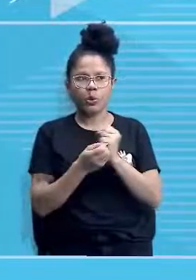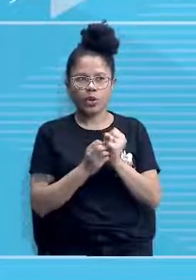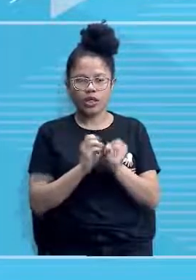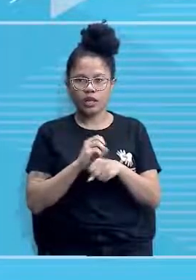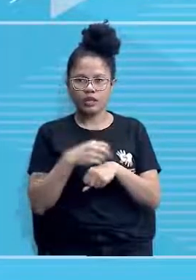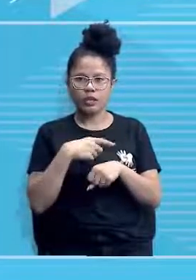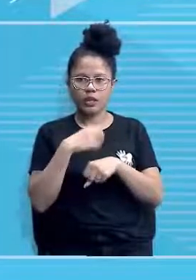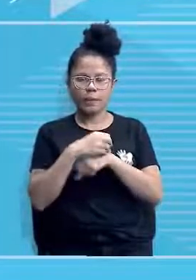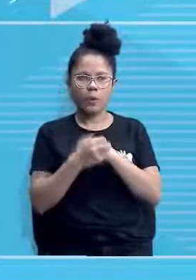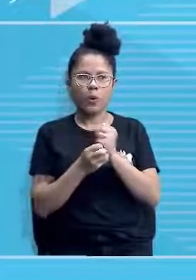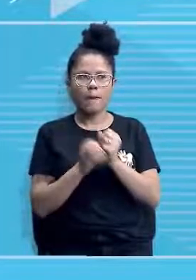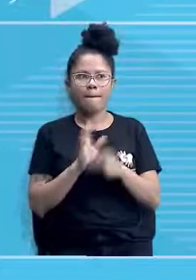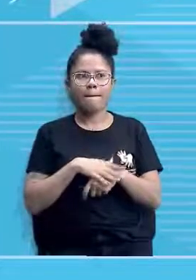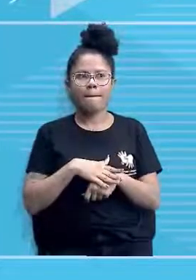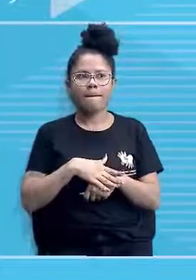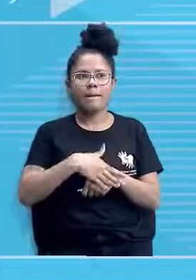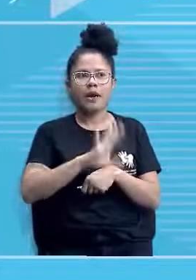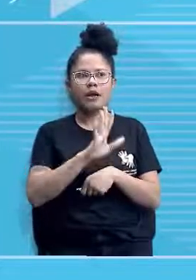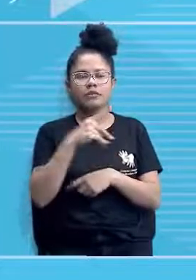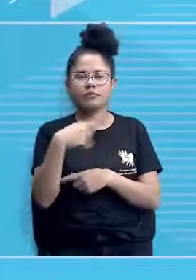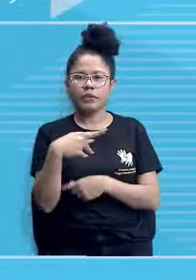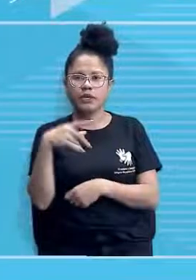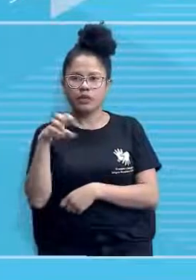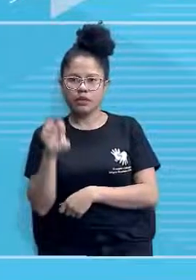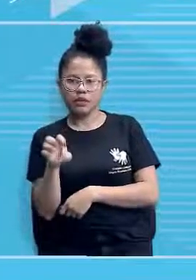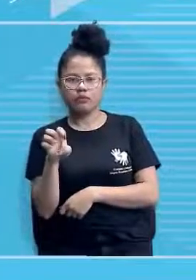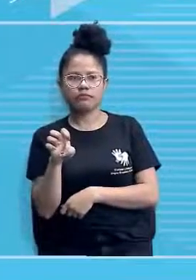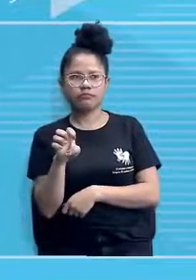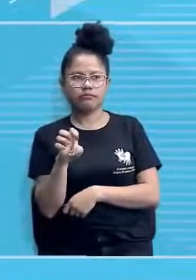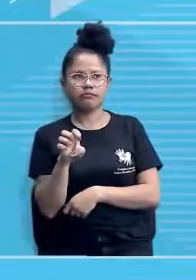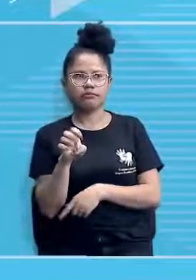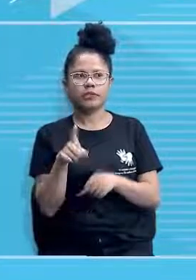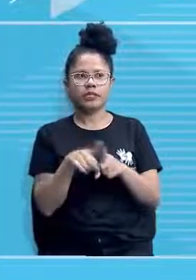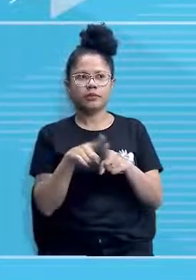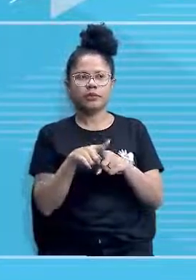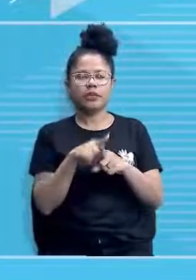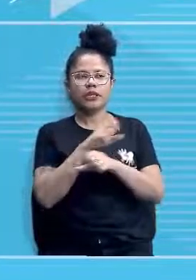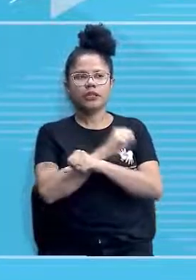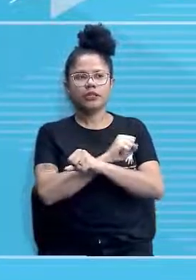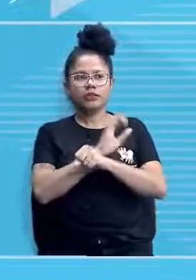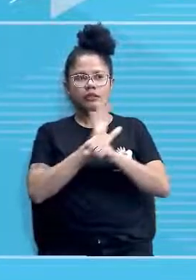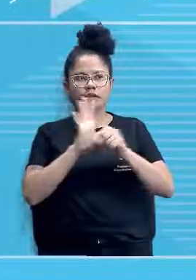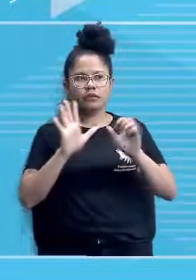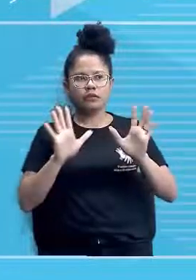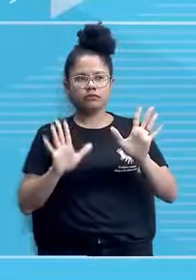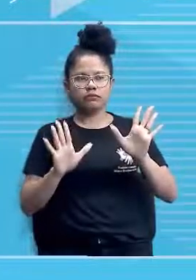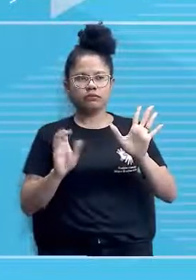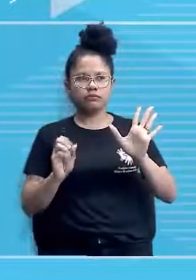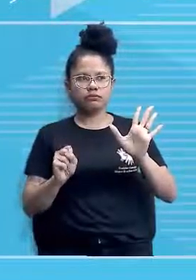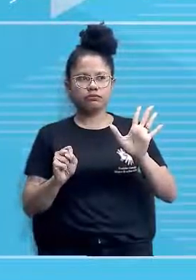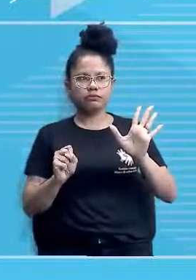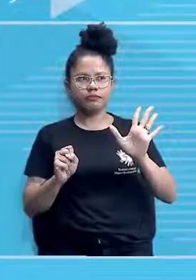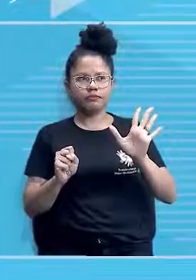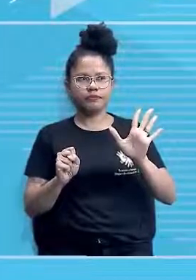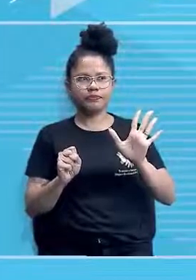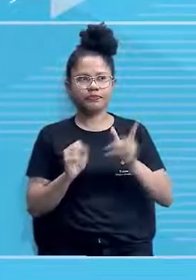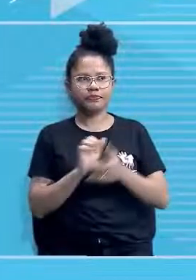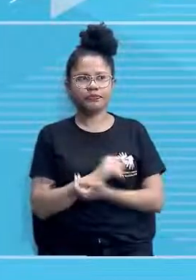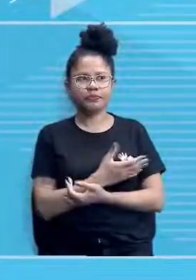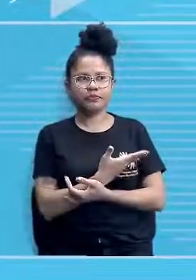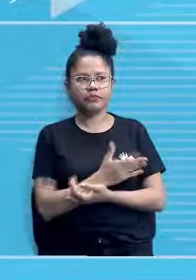molecular o maior vai ser o ponto de fusão e ebulição quanto maior o número de hidroxilas Olha